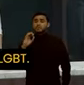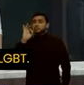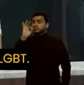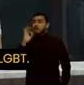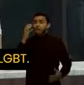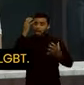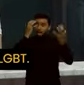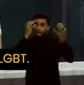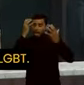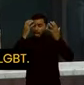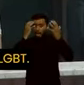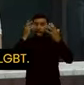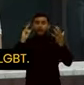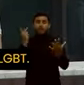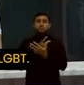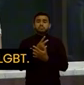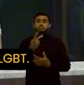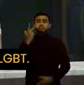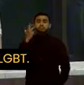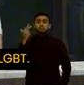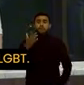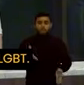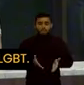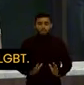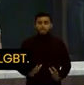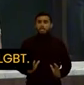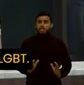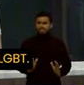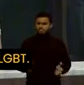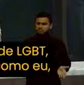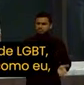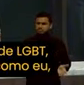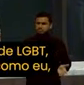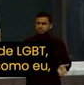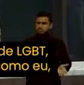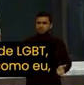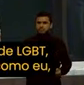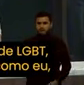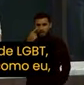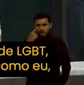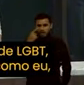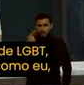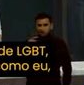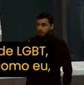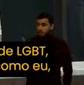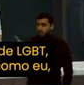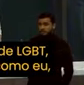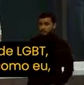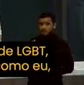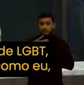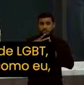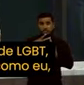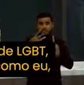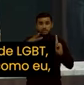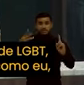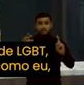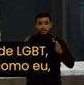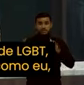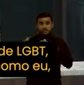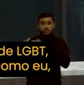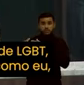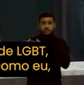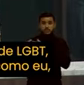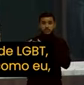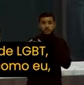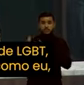de promover uma militância LGBT, não estou falando da comunidade LGBT, a comunidade LGBT